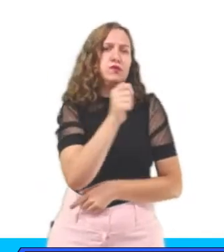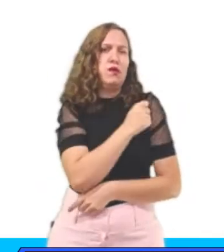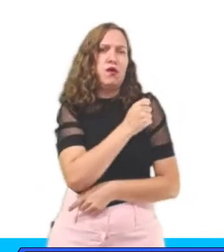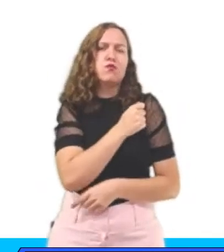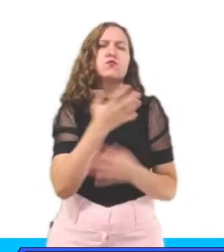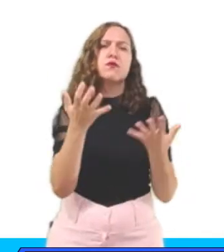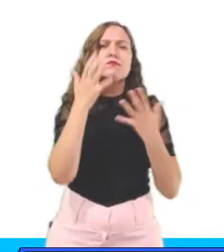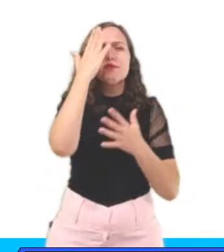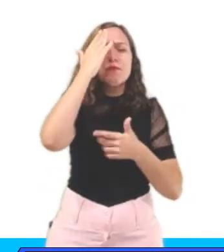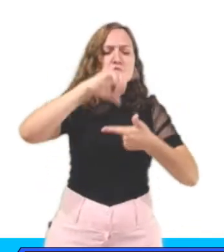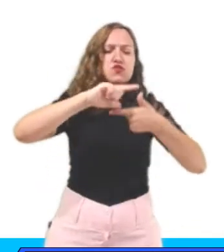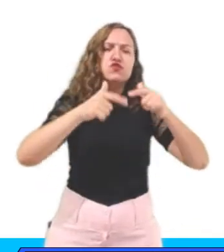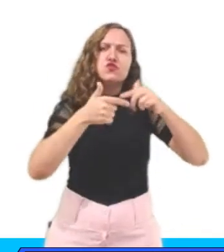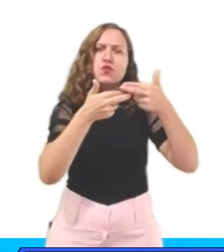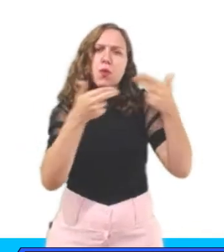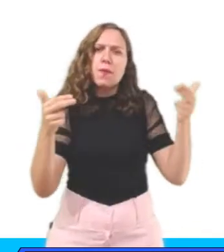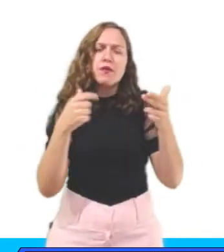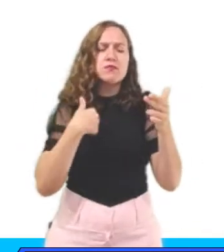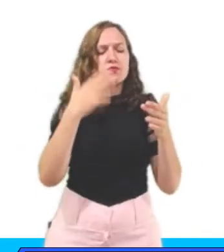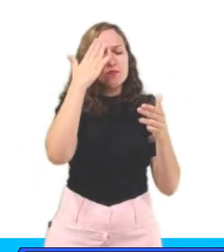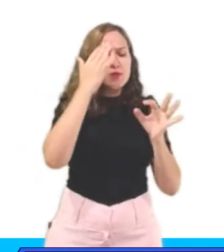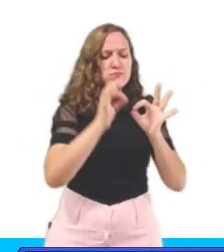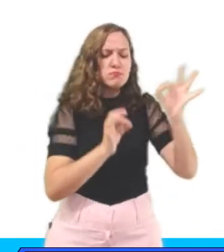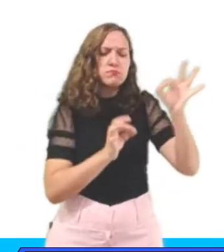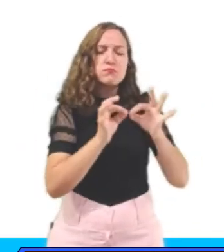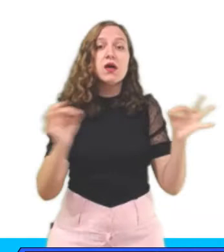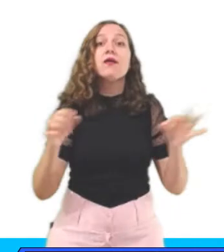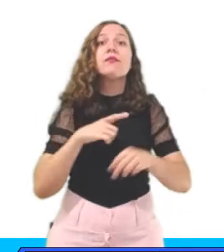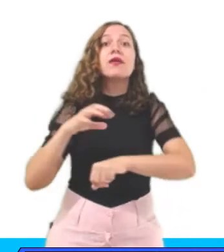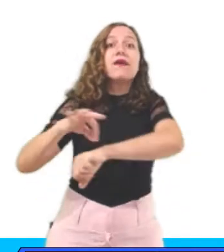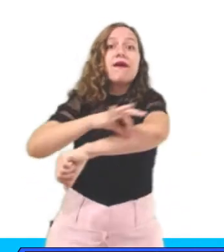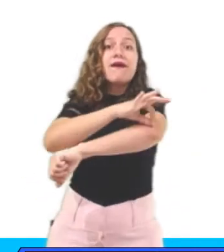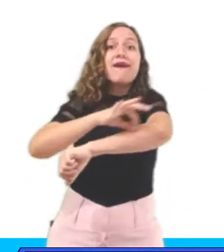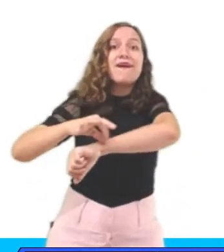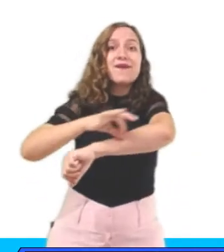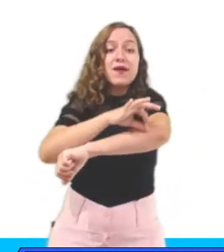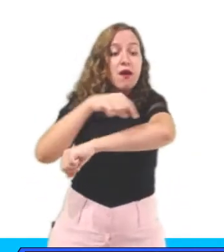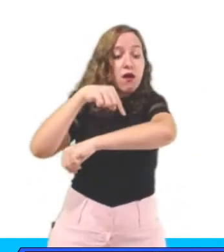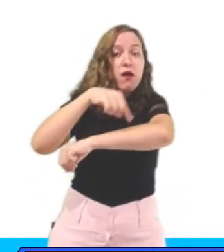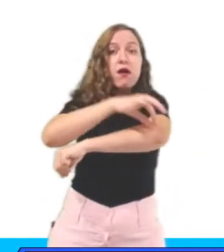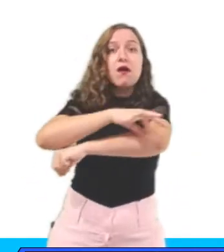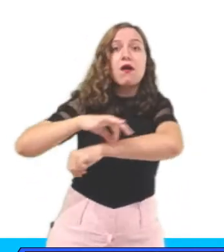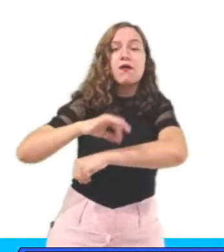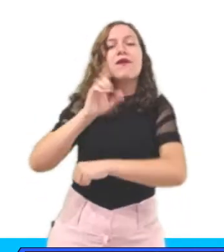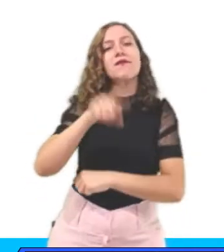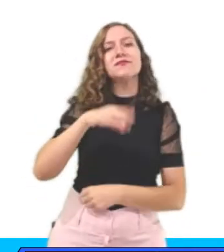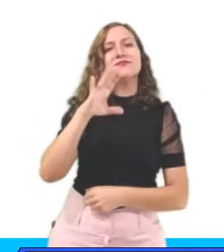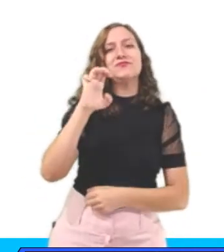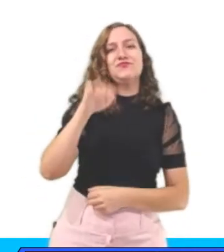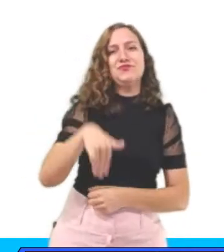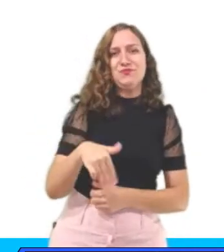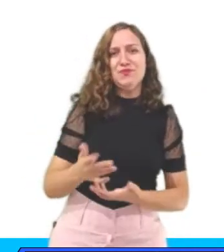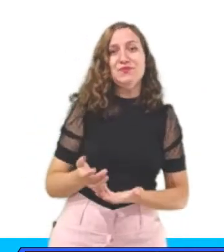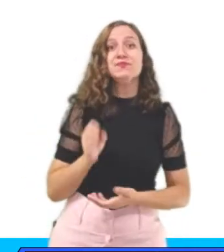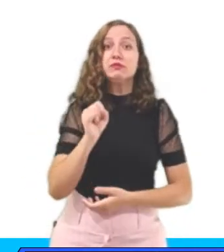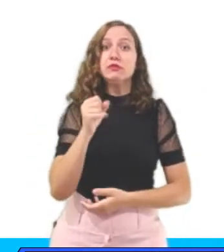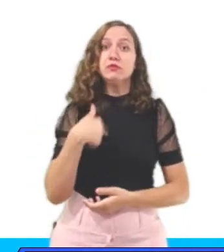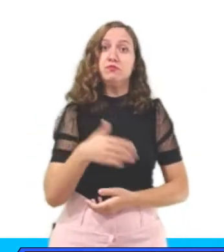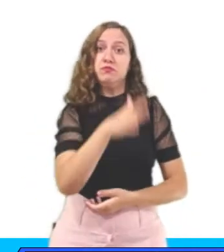caderno. Você vai usar a régua. A régua é em centímetros. E se você pôr na